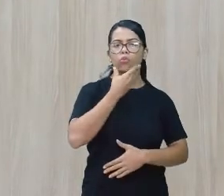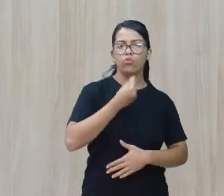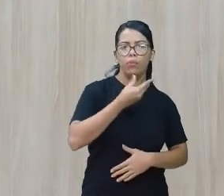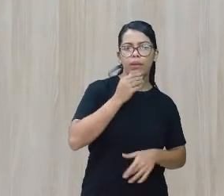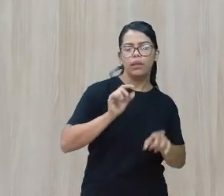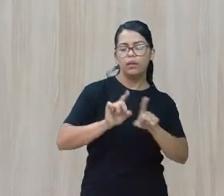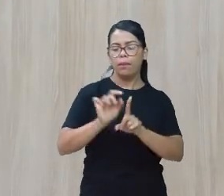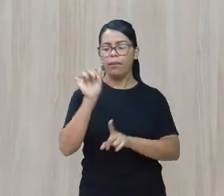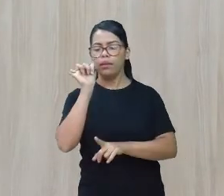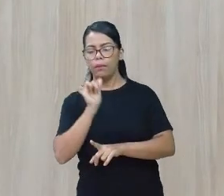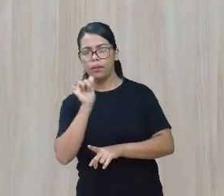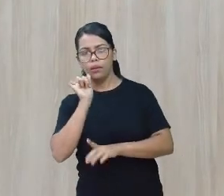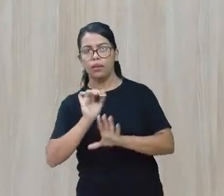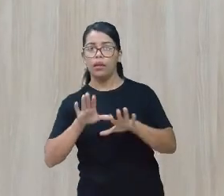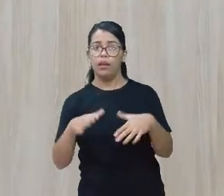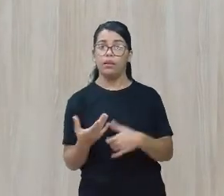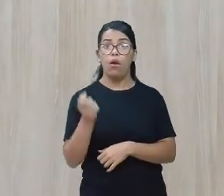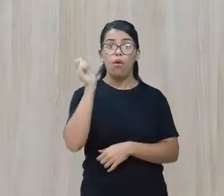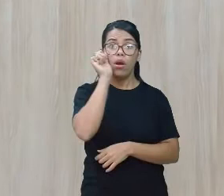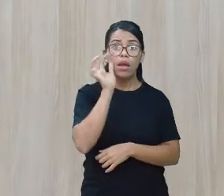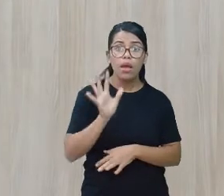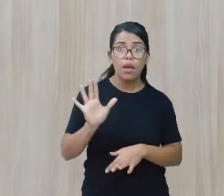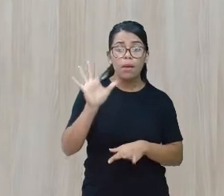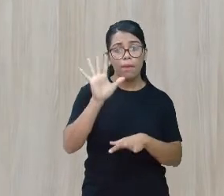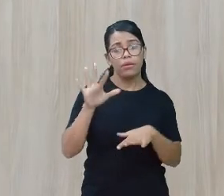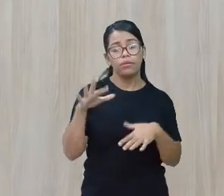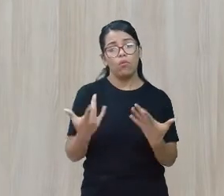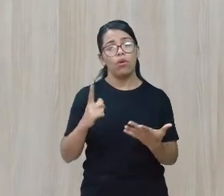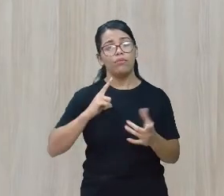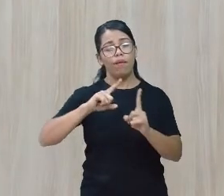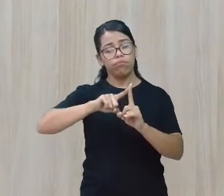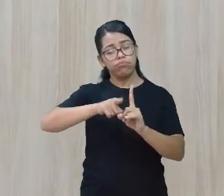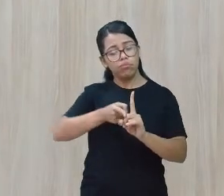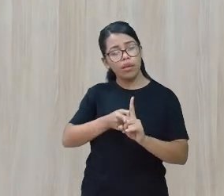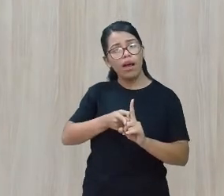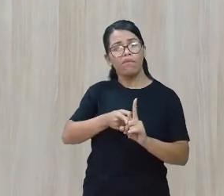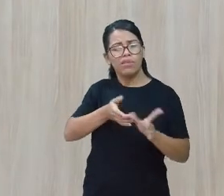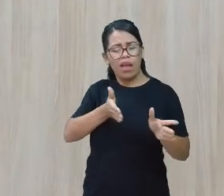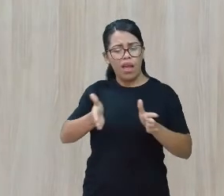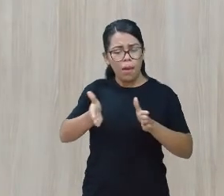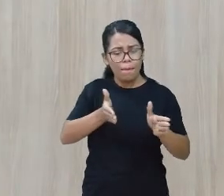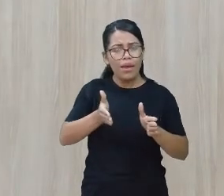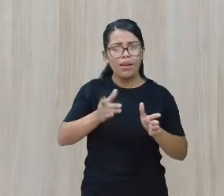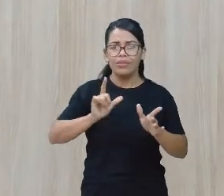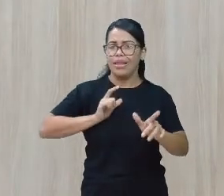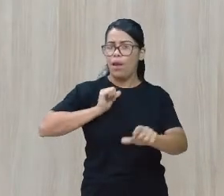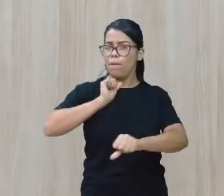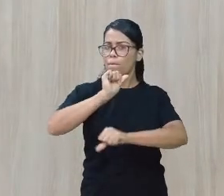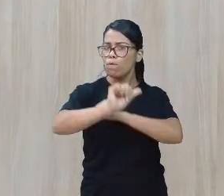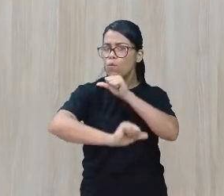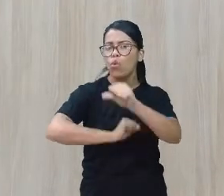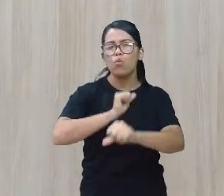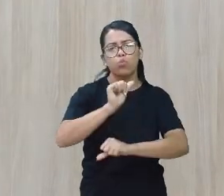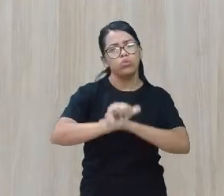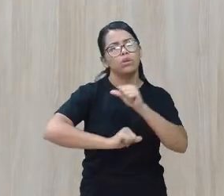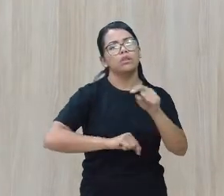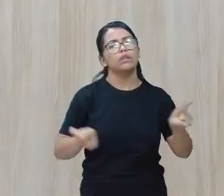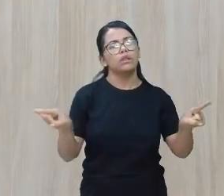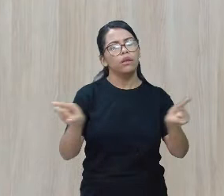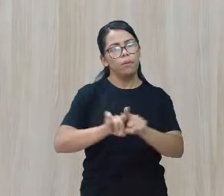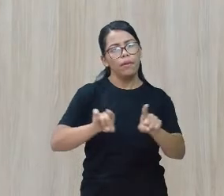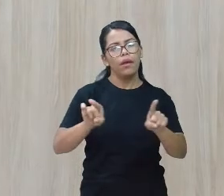da menina. Imagina uma gravidez nessa fase. Vem as mudanças e também vem